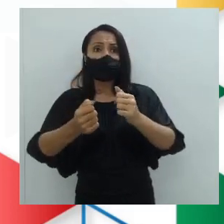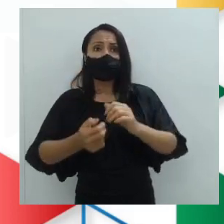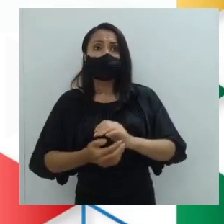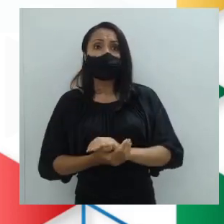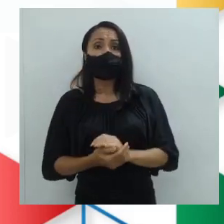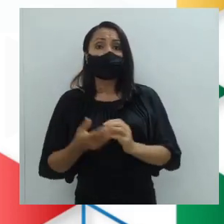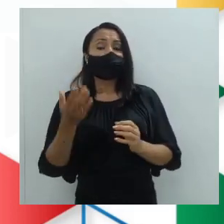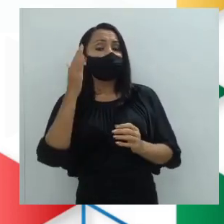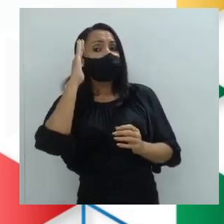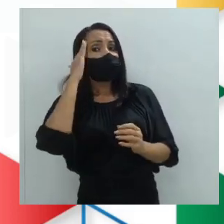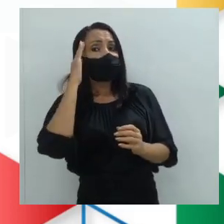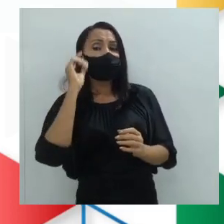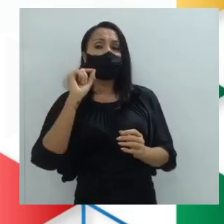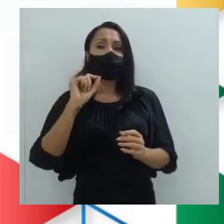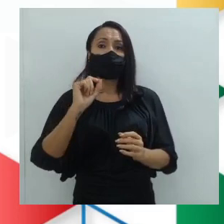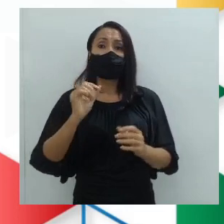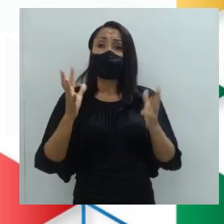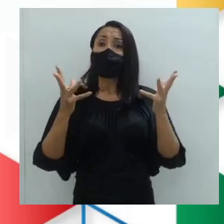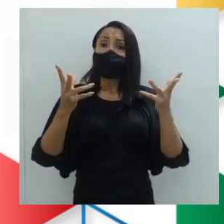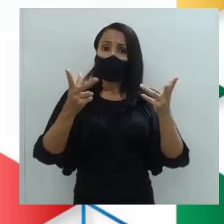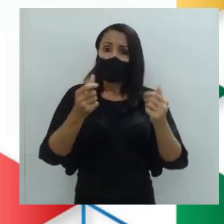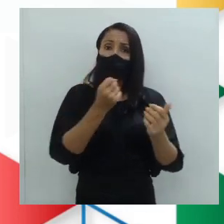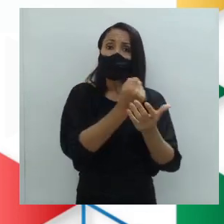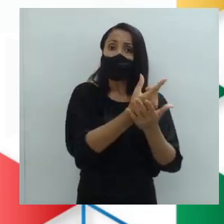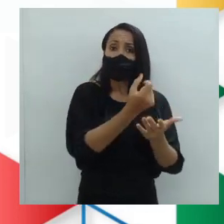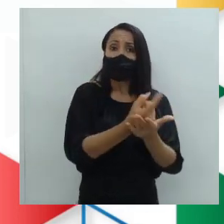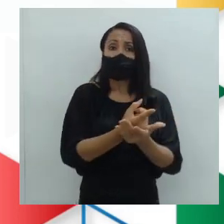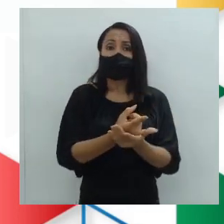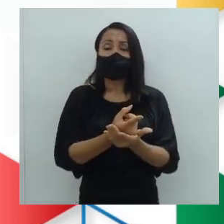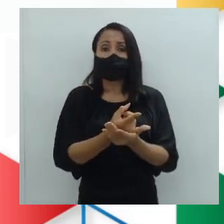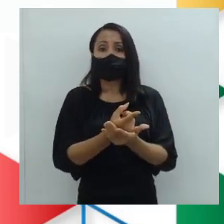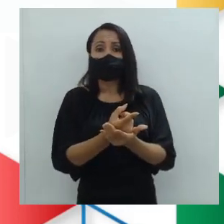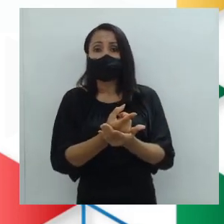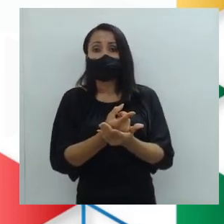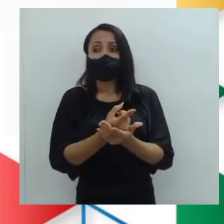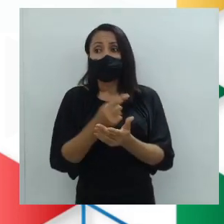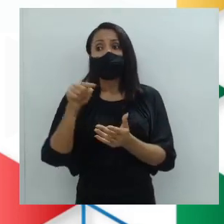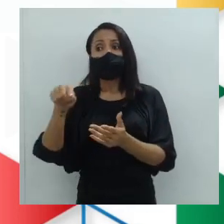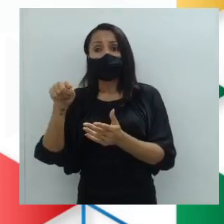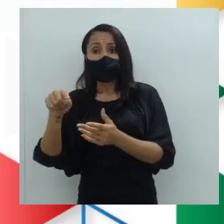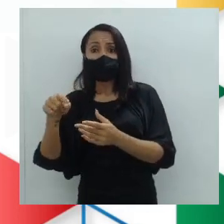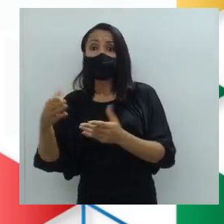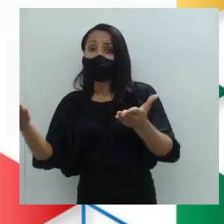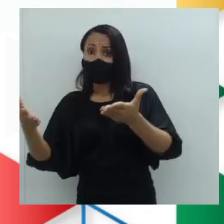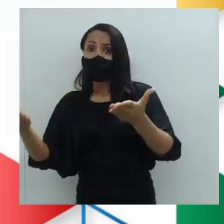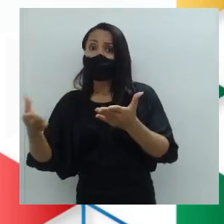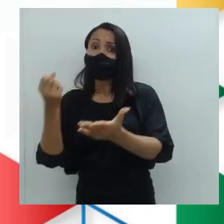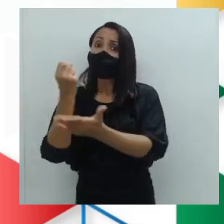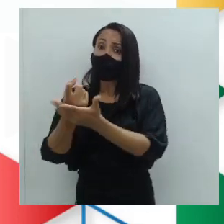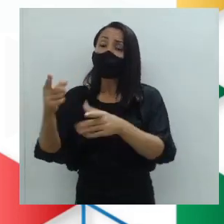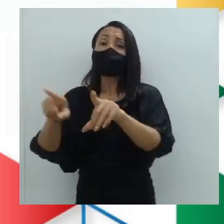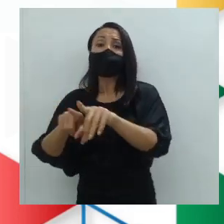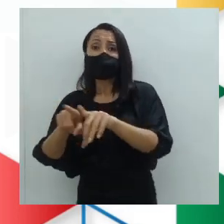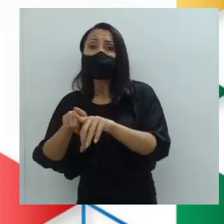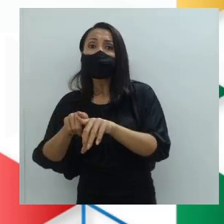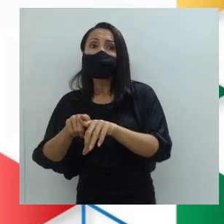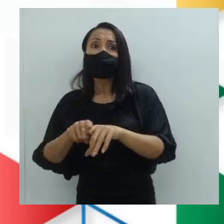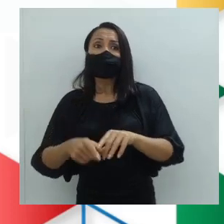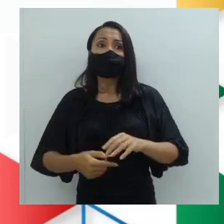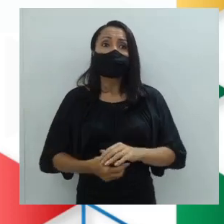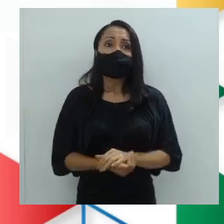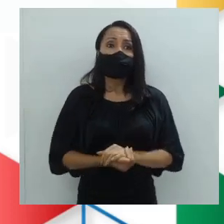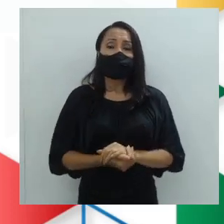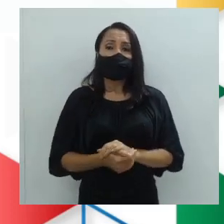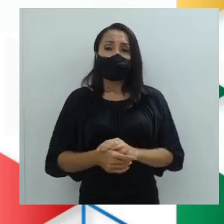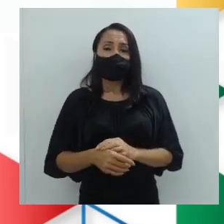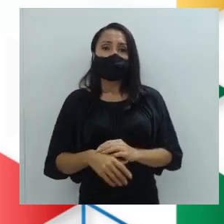vai entender que todos compraram, certo? Inclusive você agora. O outro ponto, ele